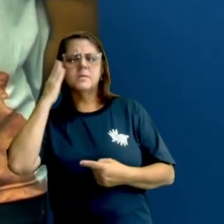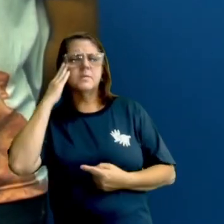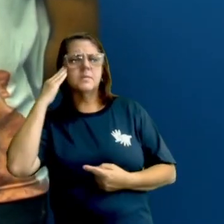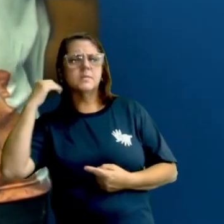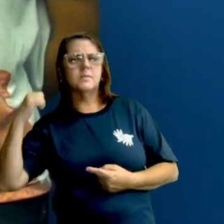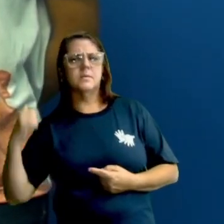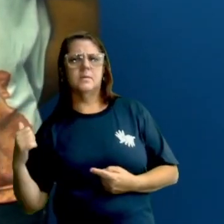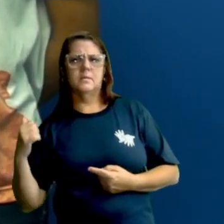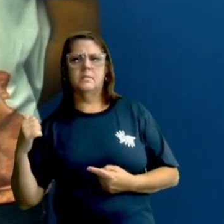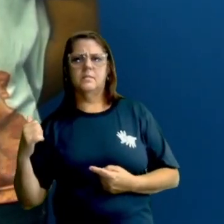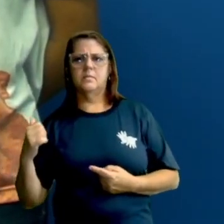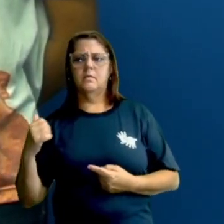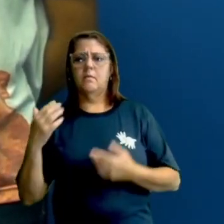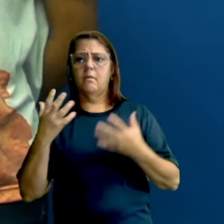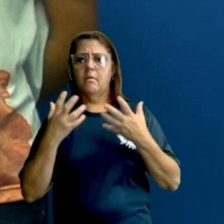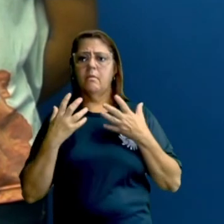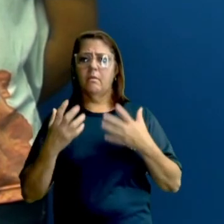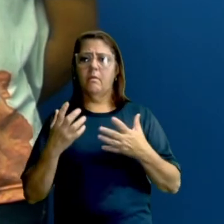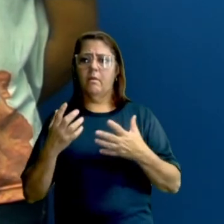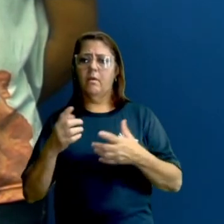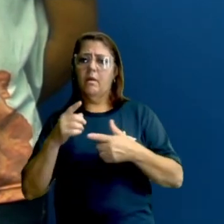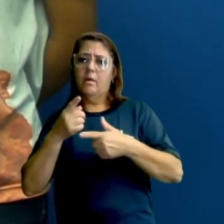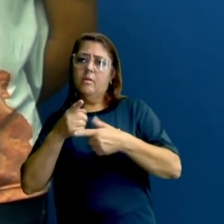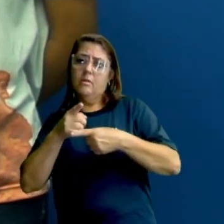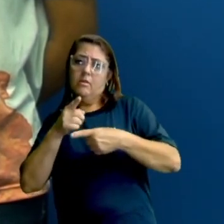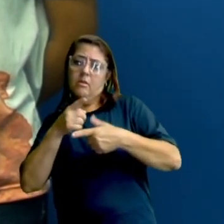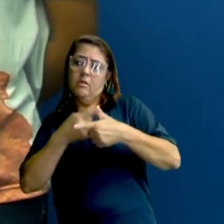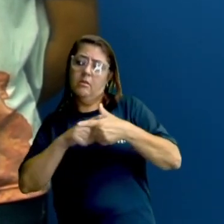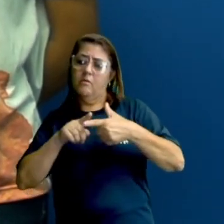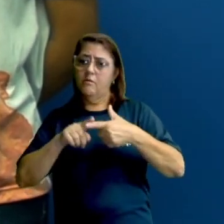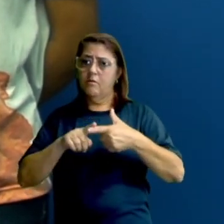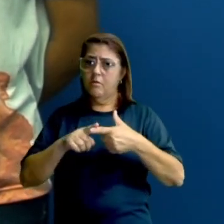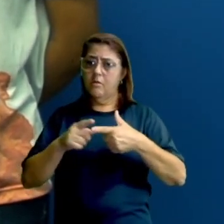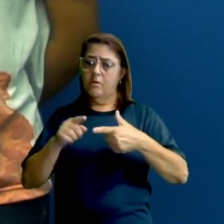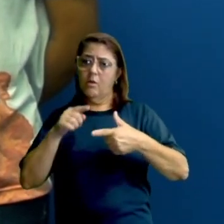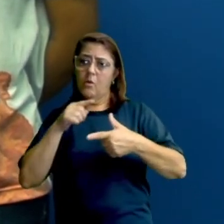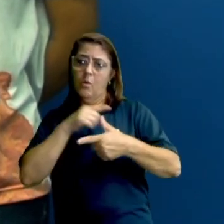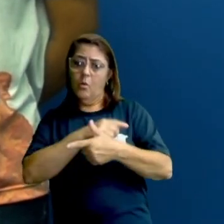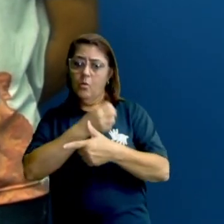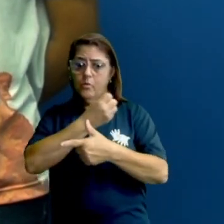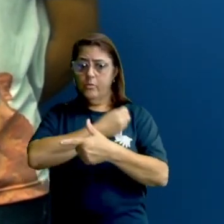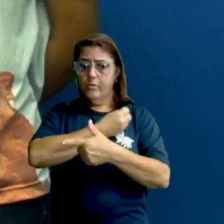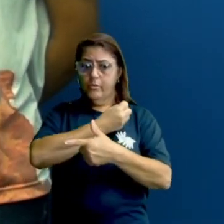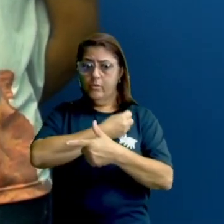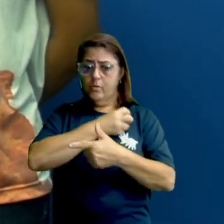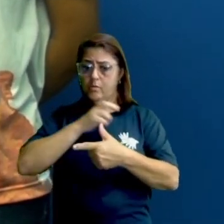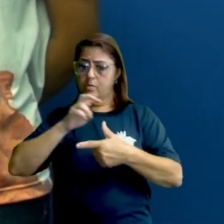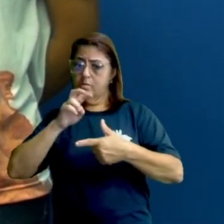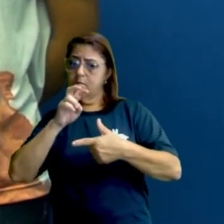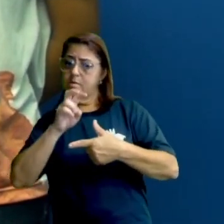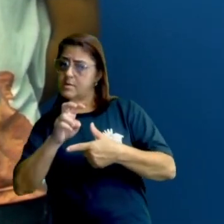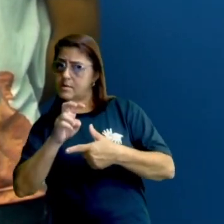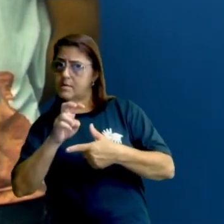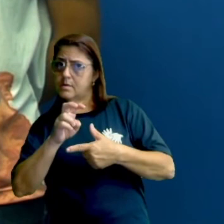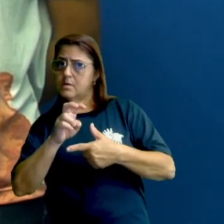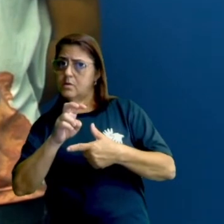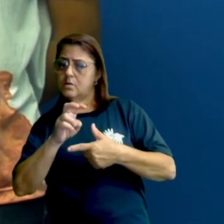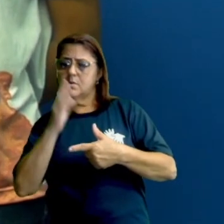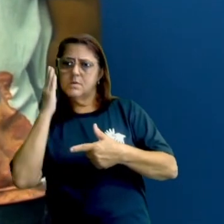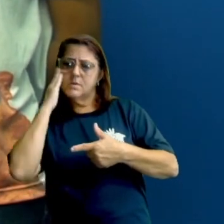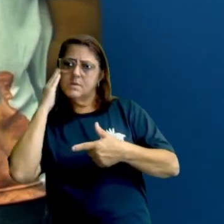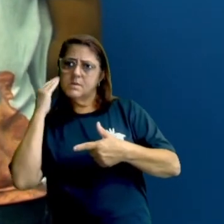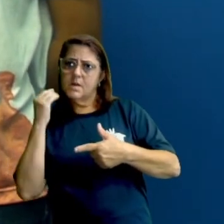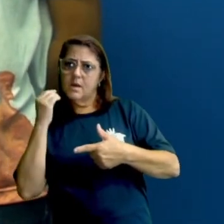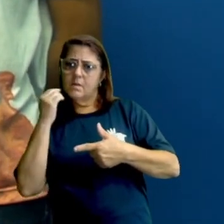sabe que ele quer dividir esse total de número em 5 caixas. E a gente sabe